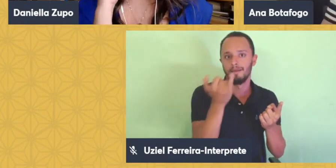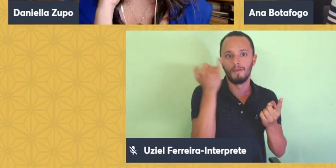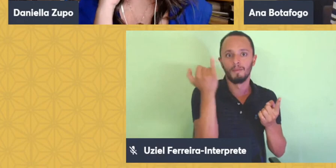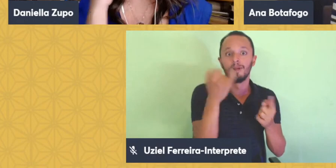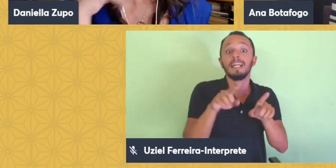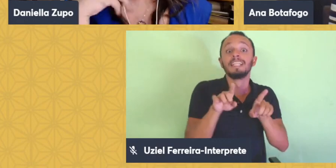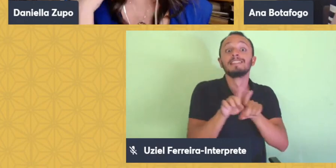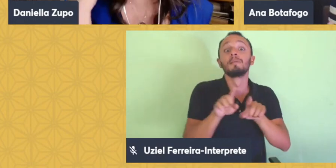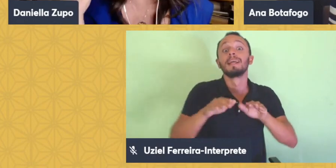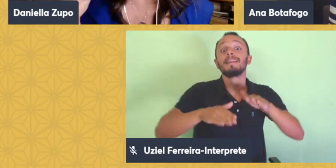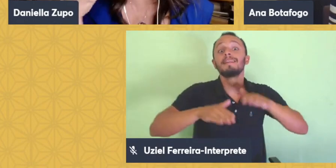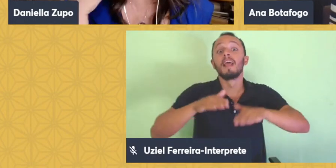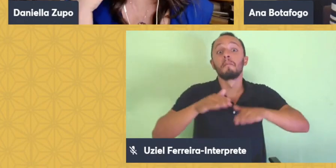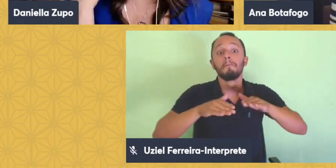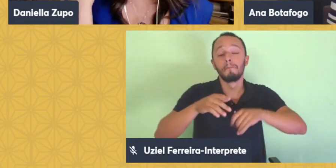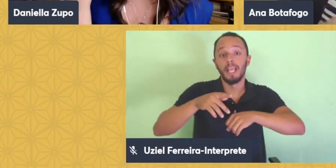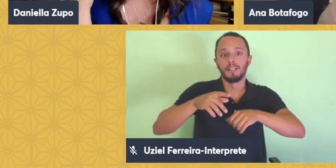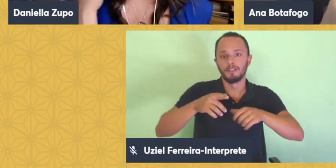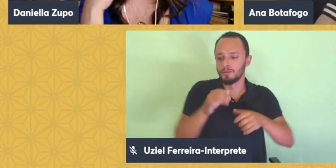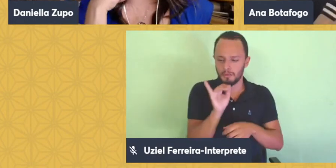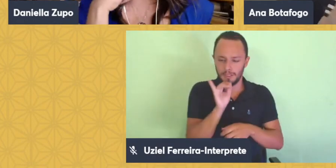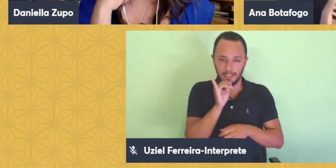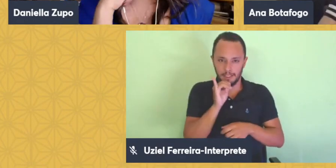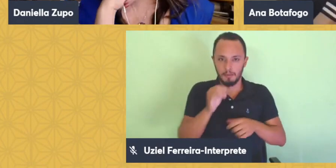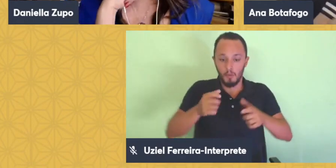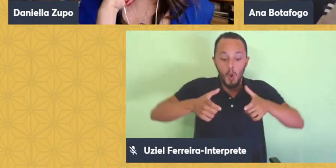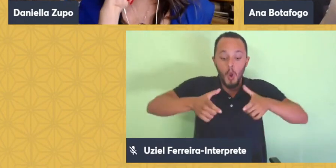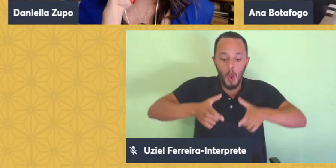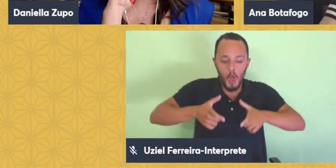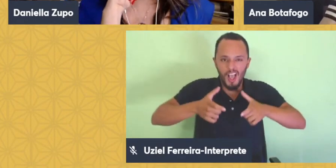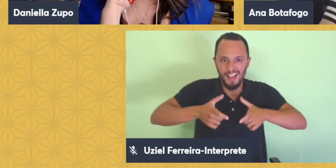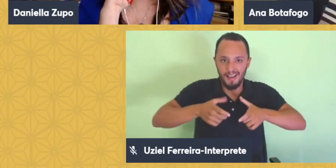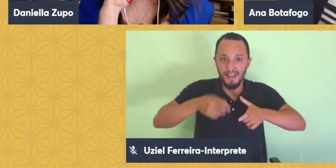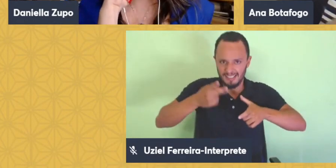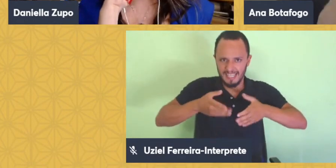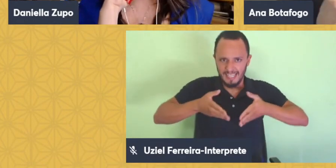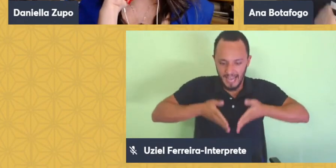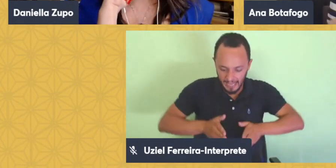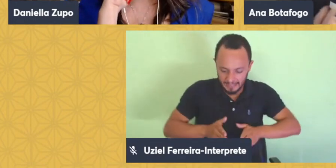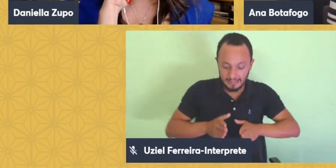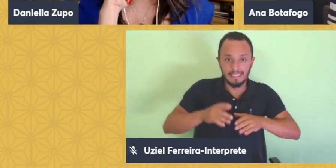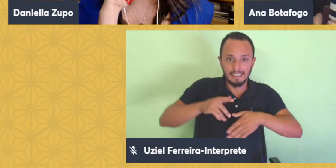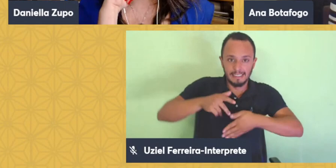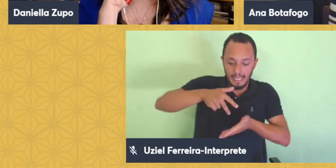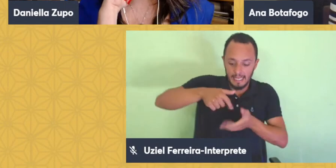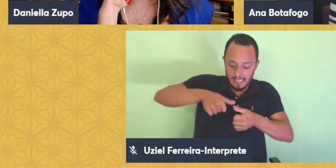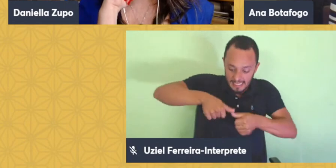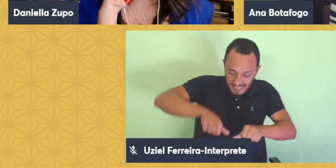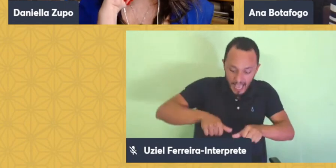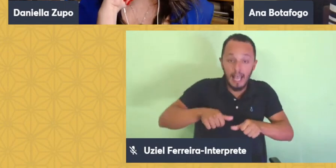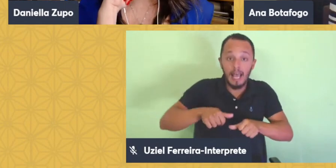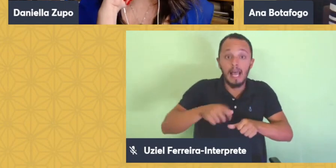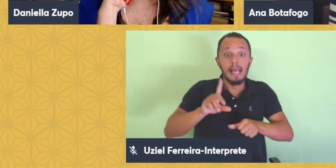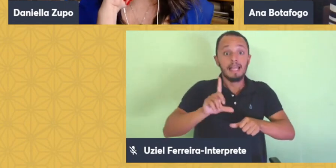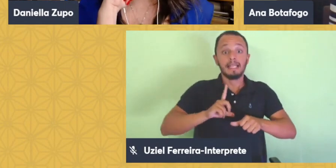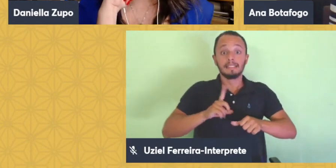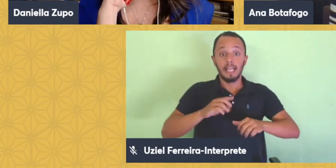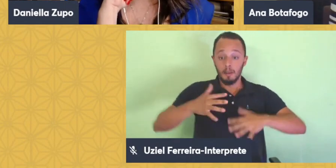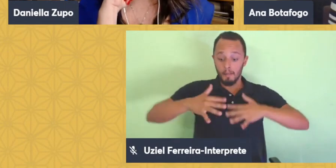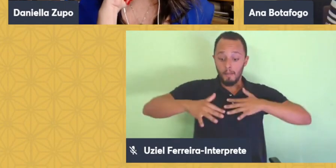interfere a própria biografia vai interferir nesse corpo e nessa manifestação